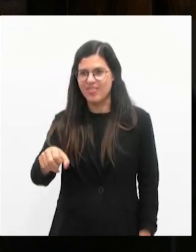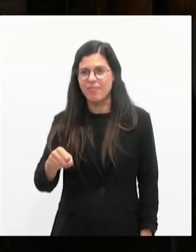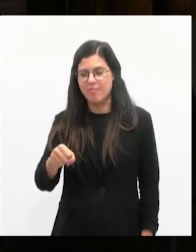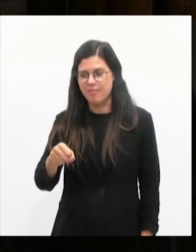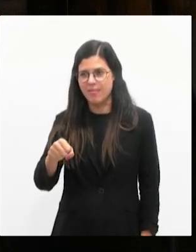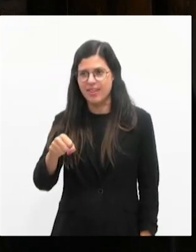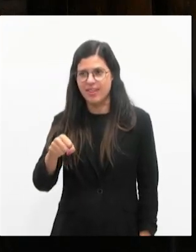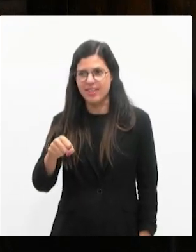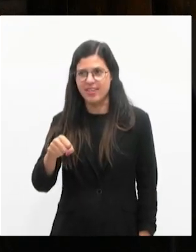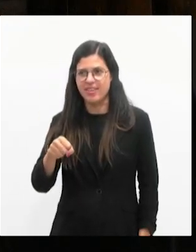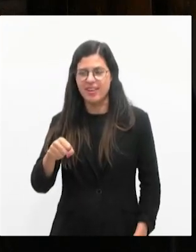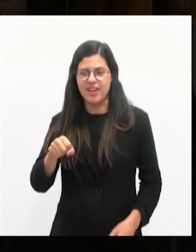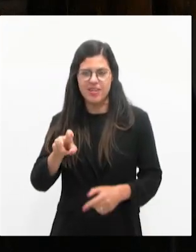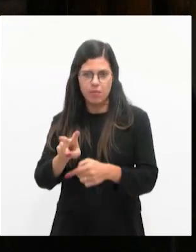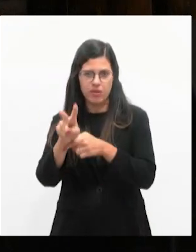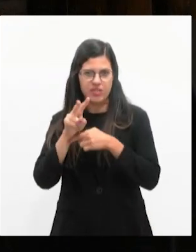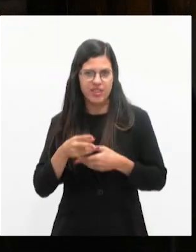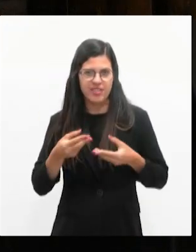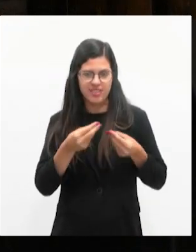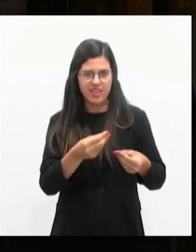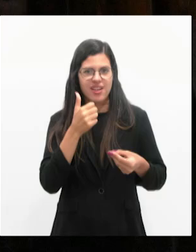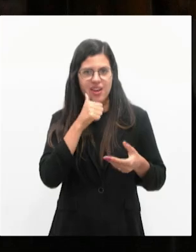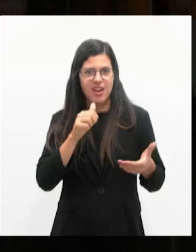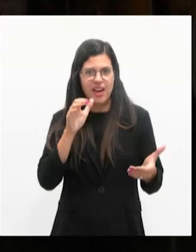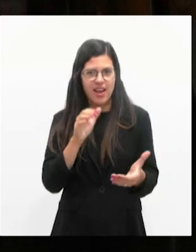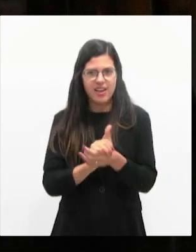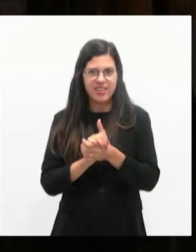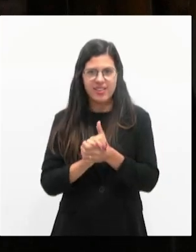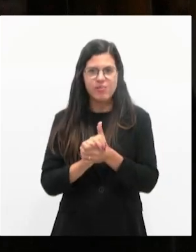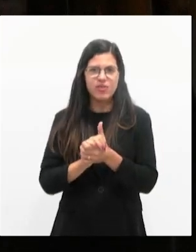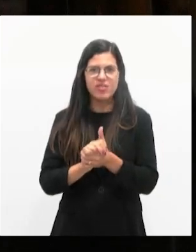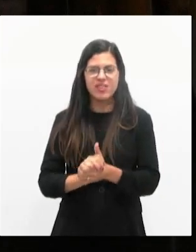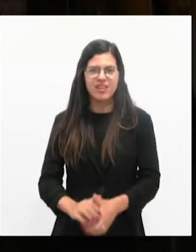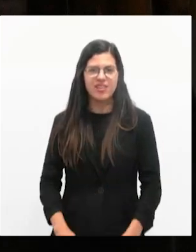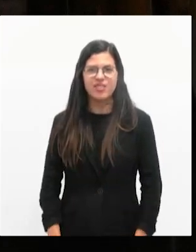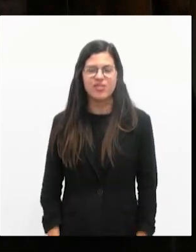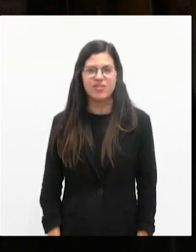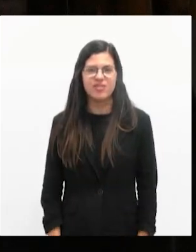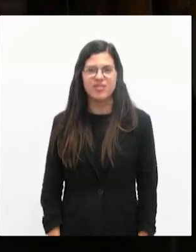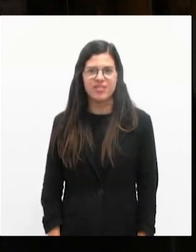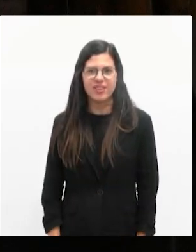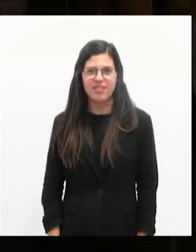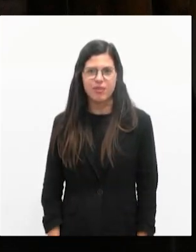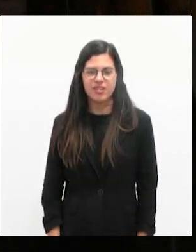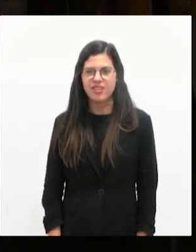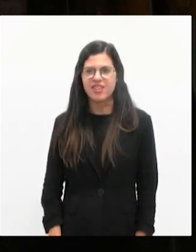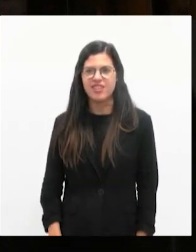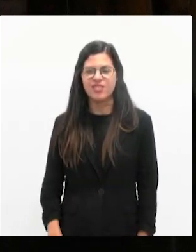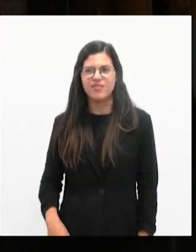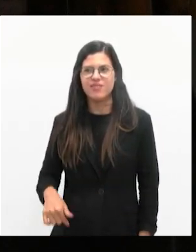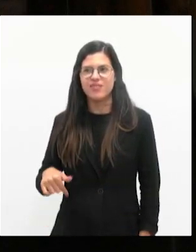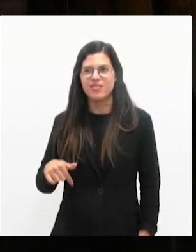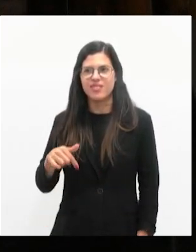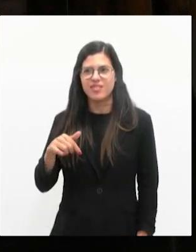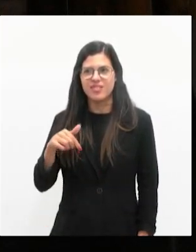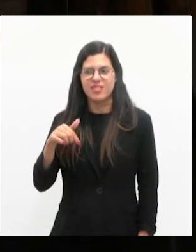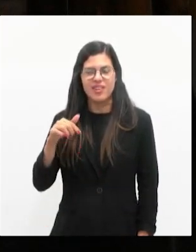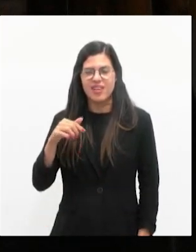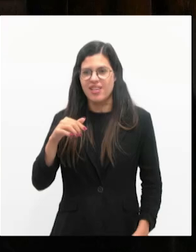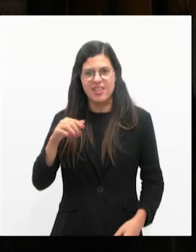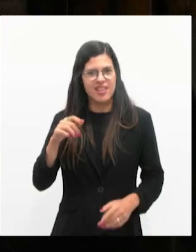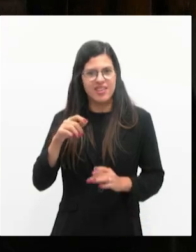daquela emprestada e dar para a esposa no dia dos namorados. Mas esse